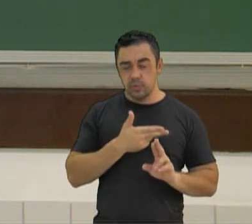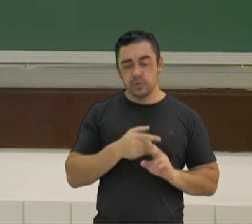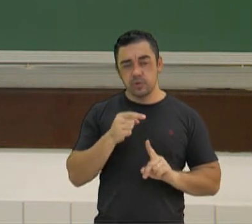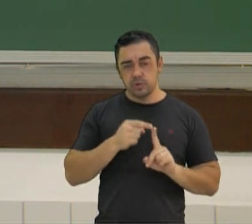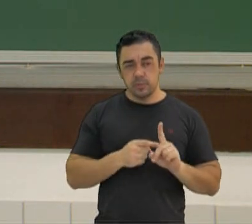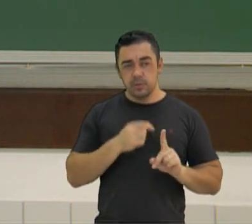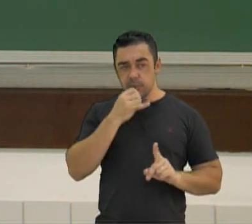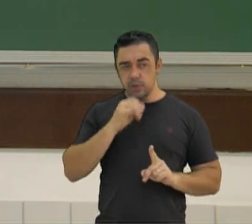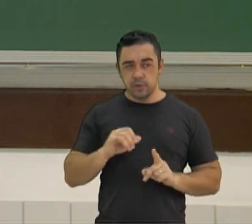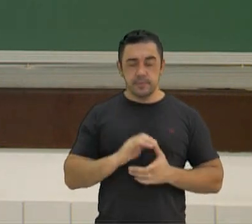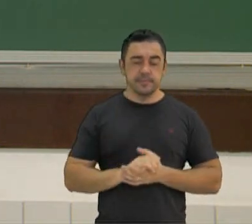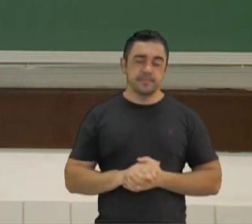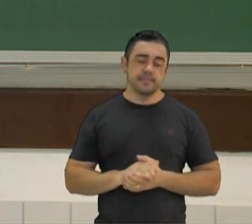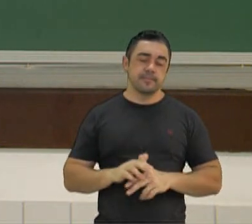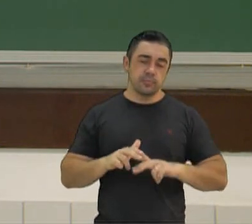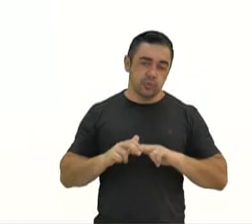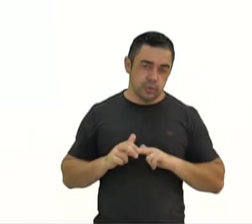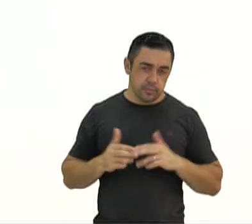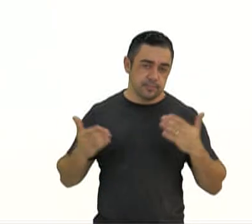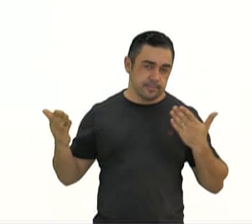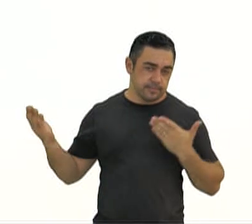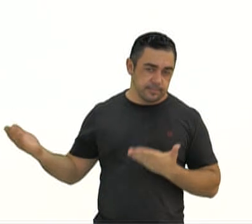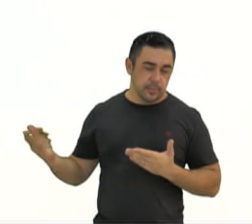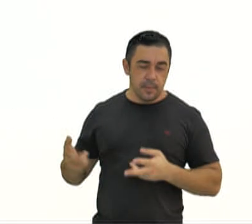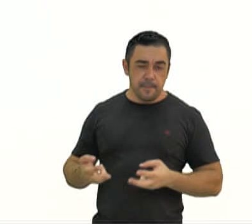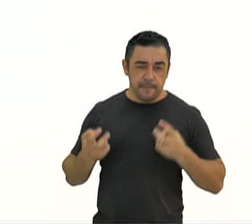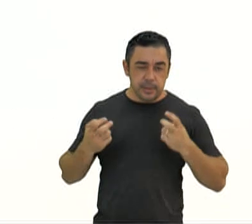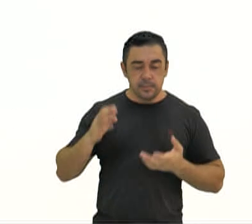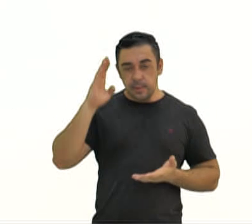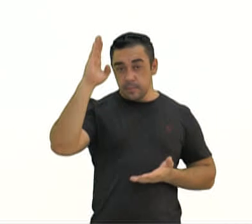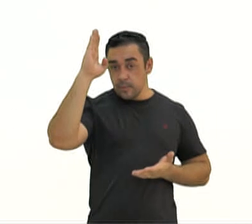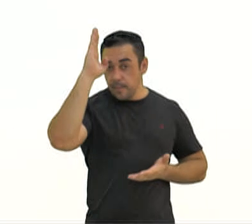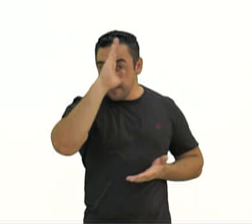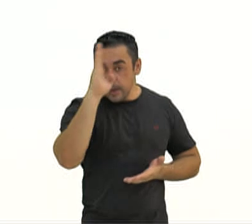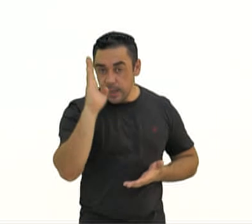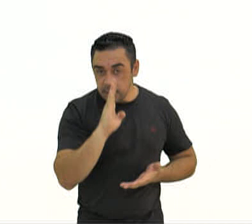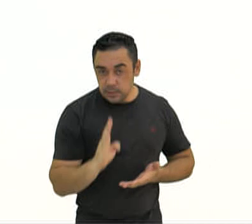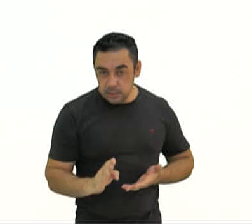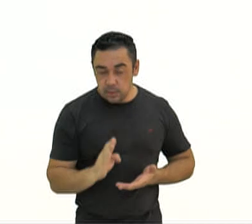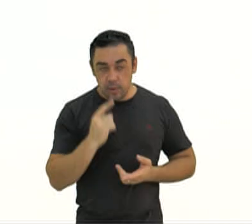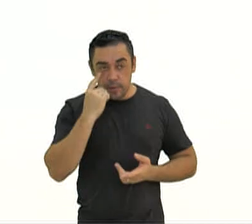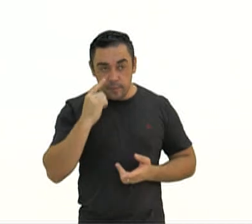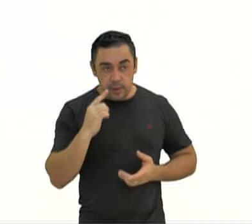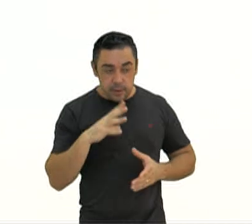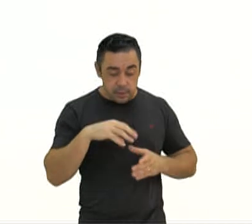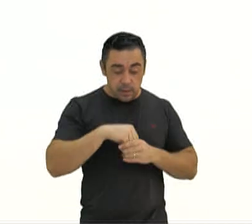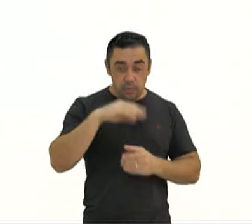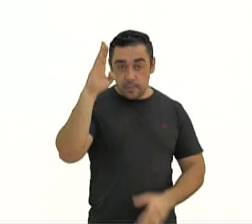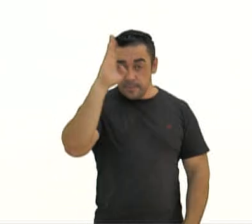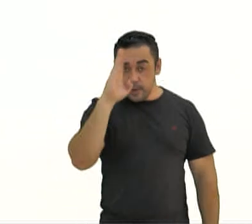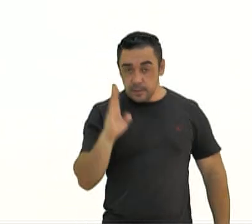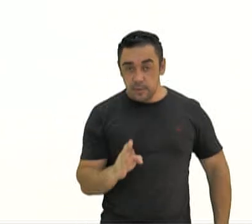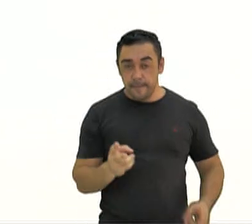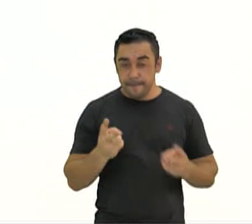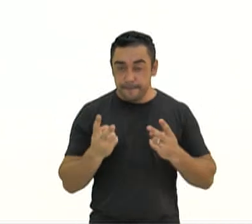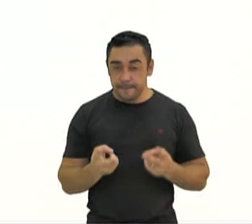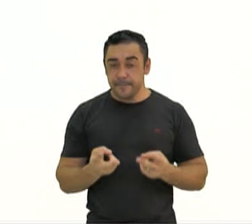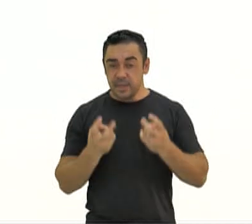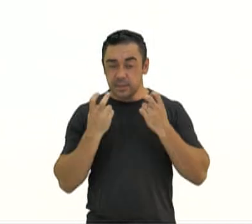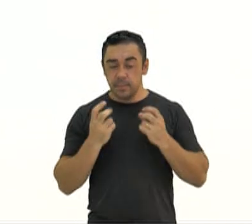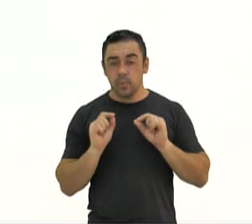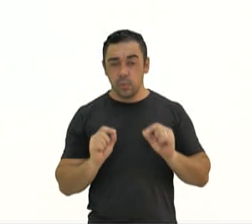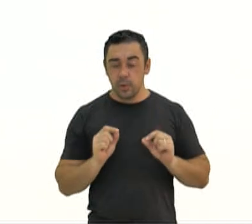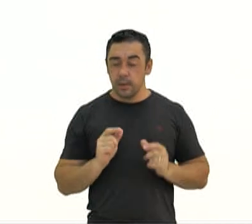fontes energéticas. Para isso, vamos observar Brasil e dentro do contexto de Brasil a gente percebe que existe